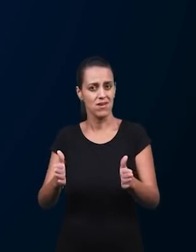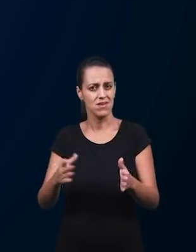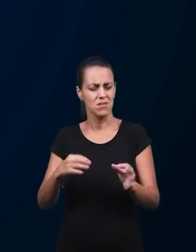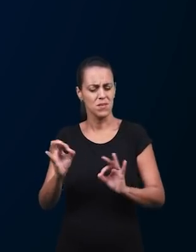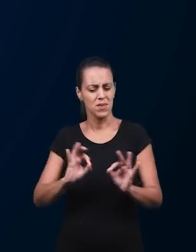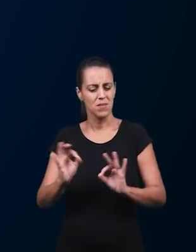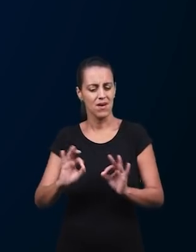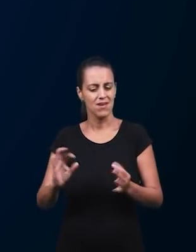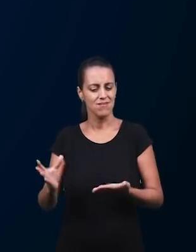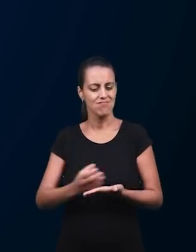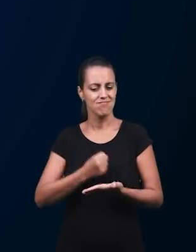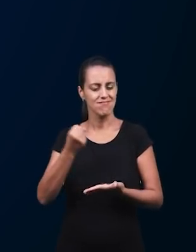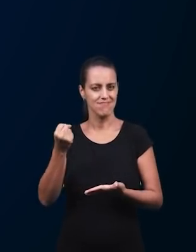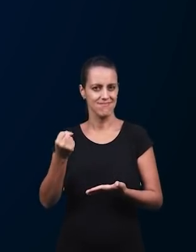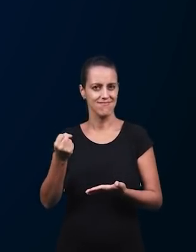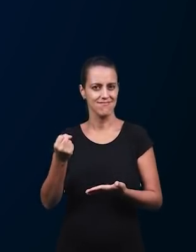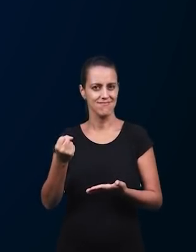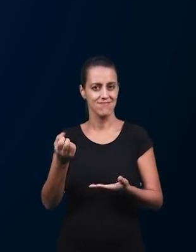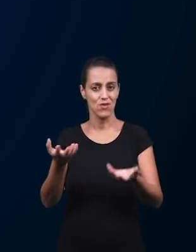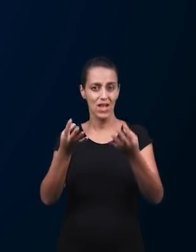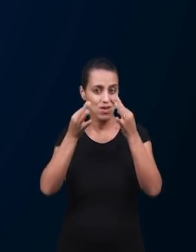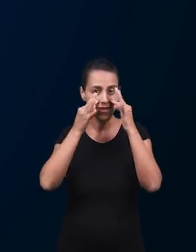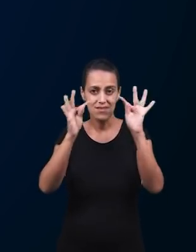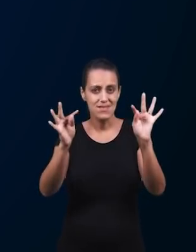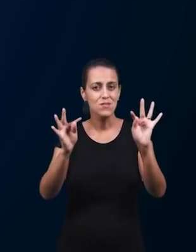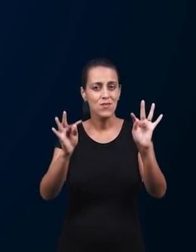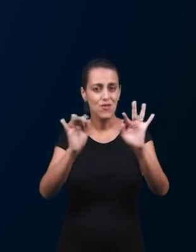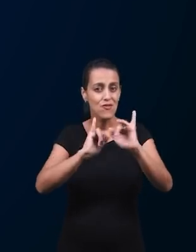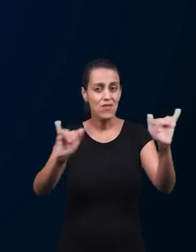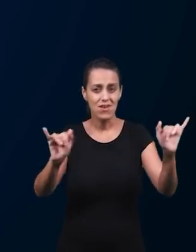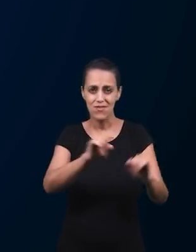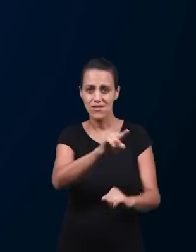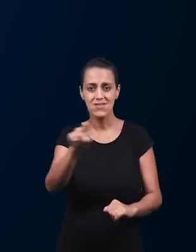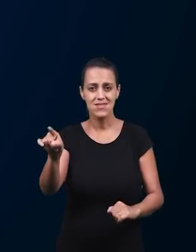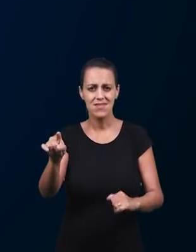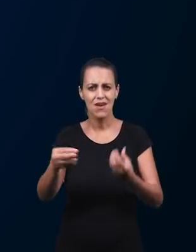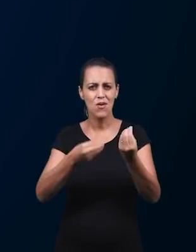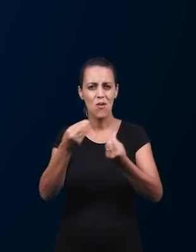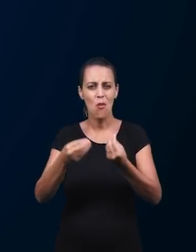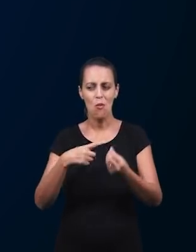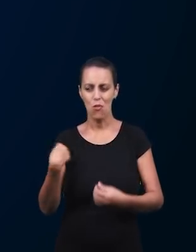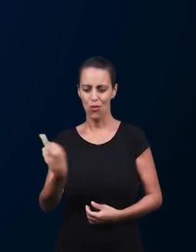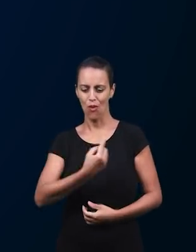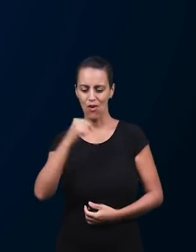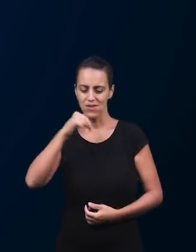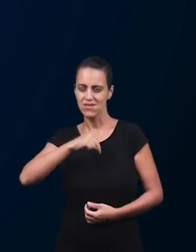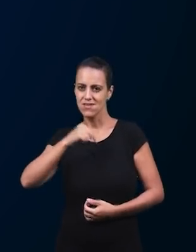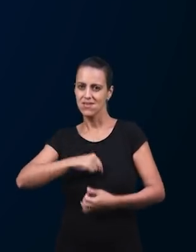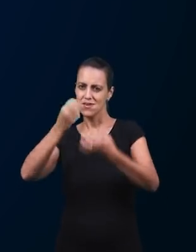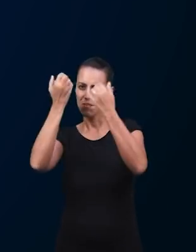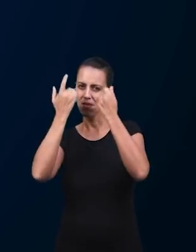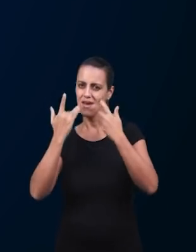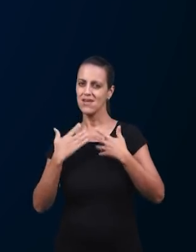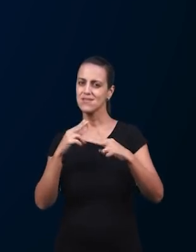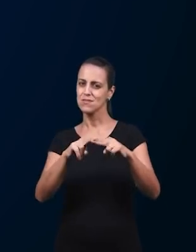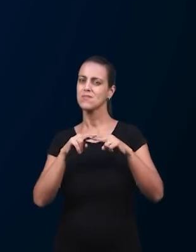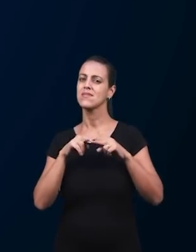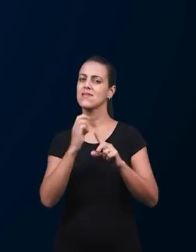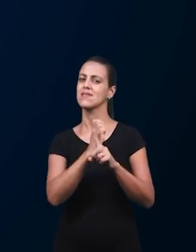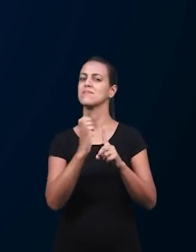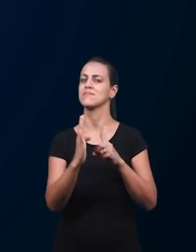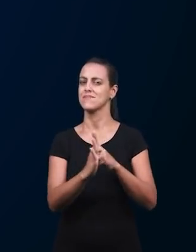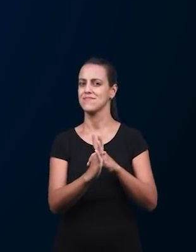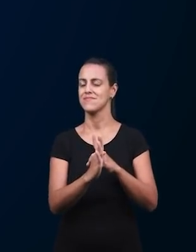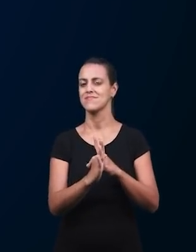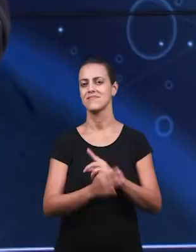arrebatamento. Então, eu quero testemunhar isso para os irmãos, a bênção que está sendo a EBD na igreja